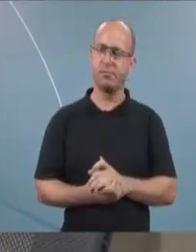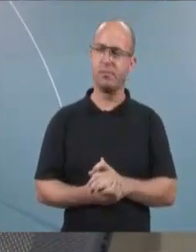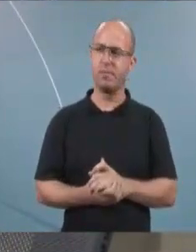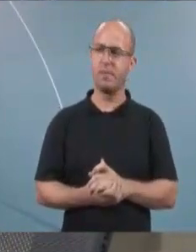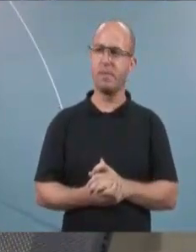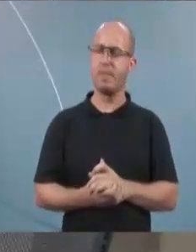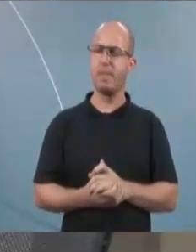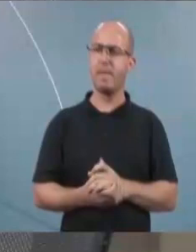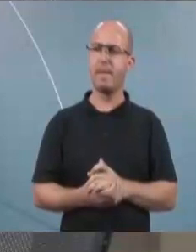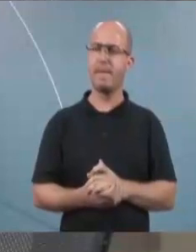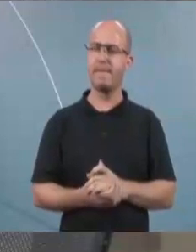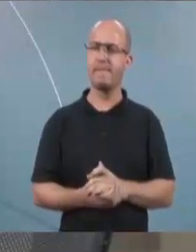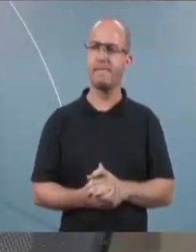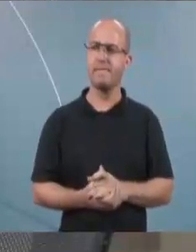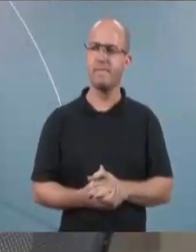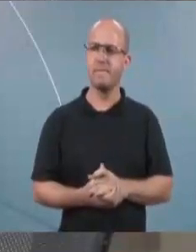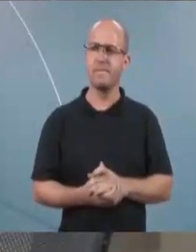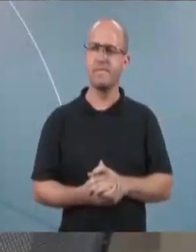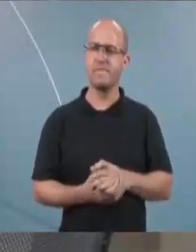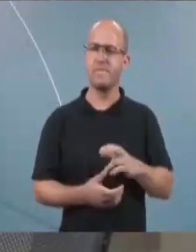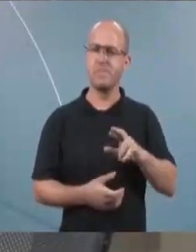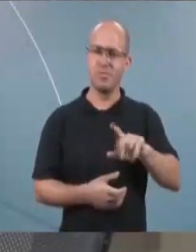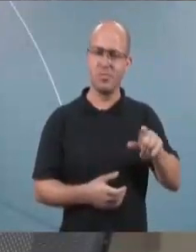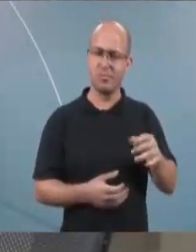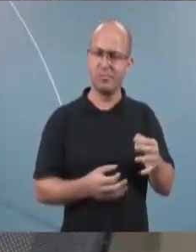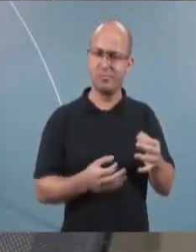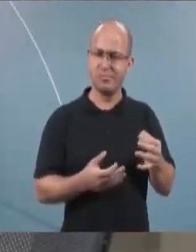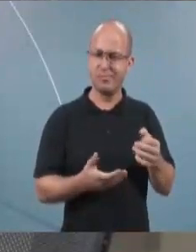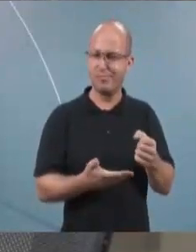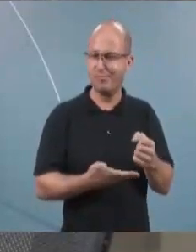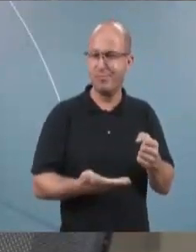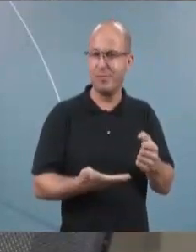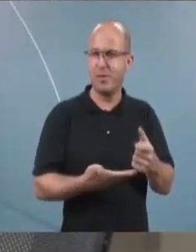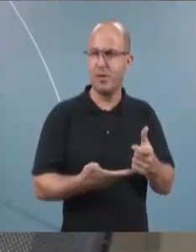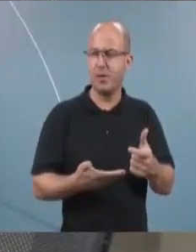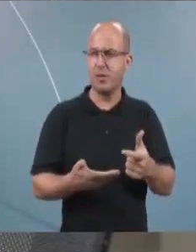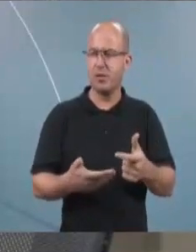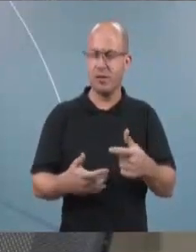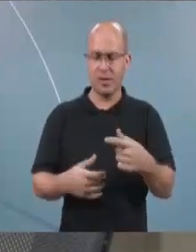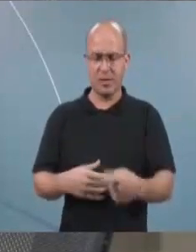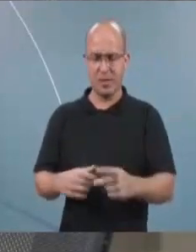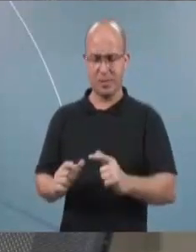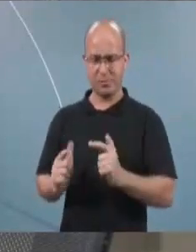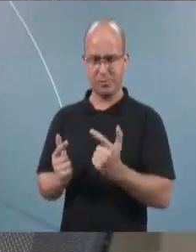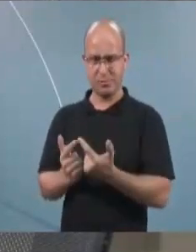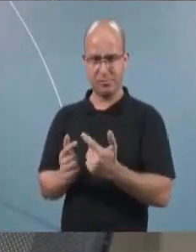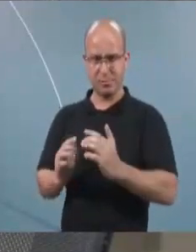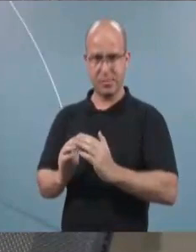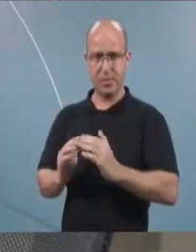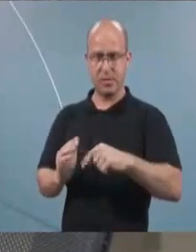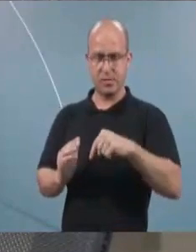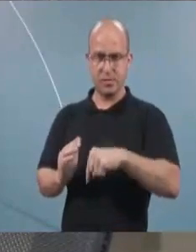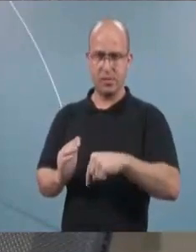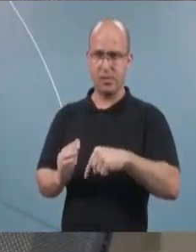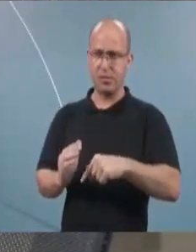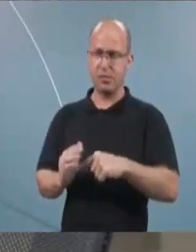é não é razoável uma casa aqui